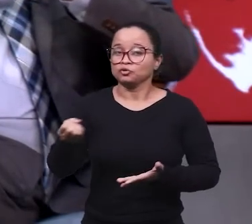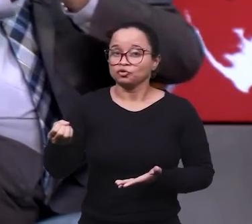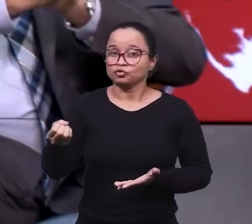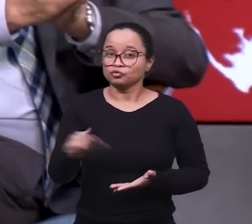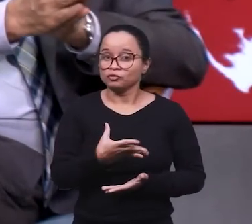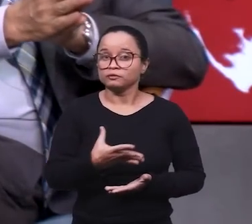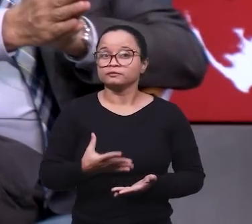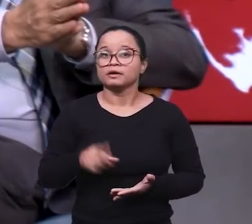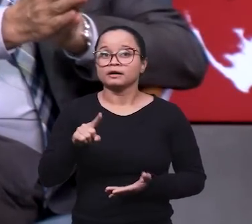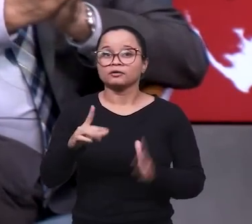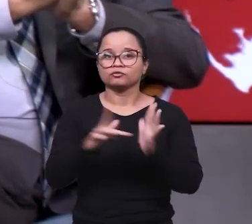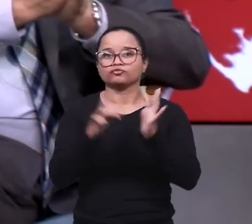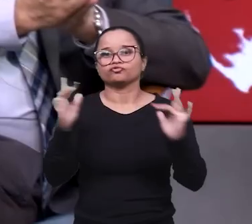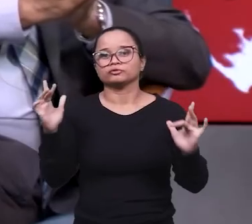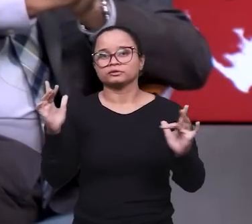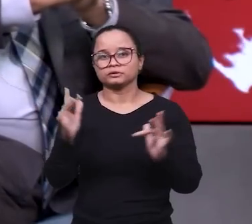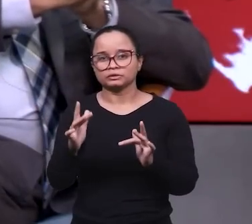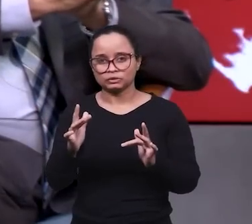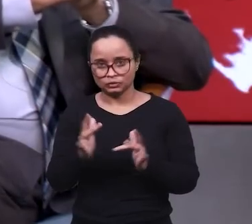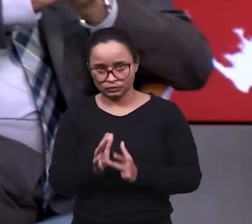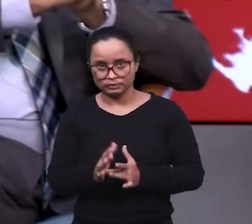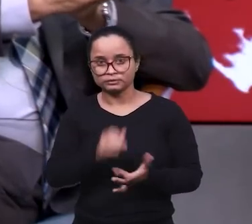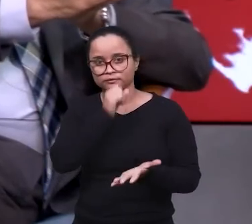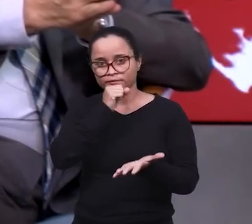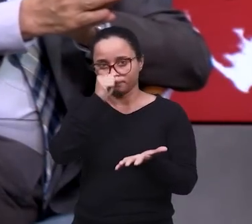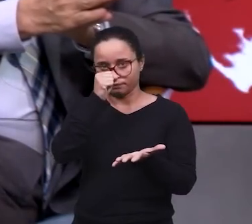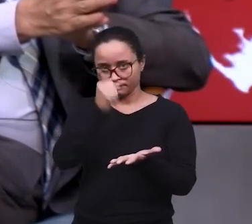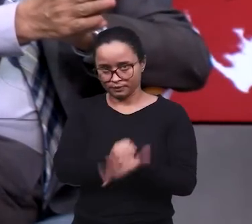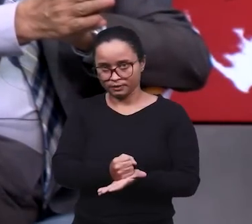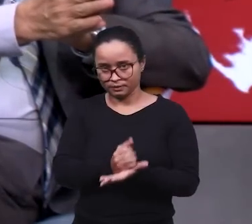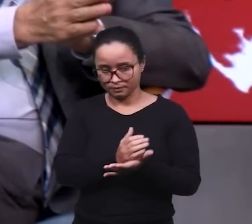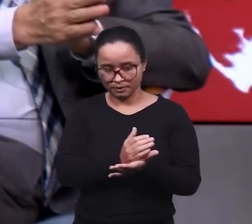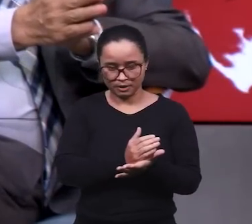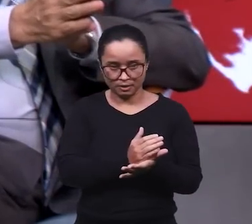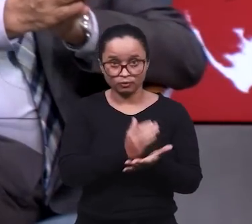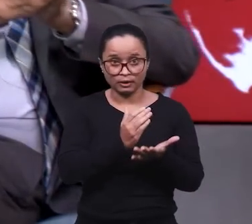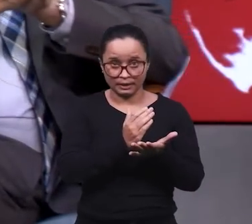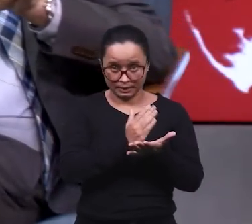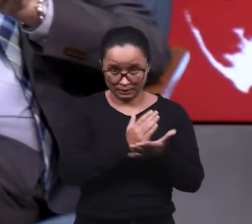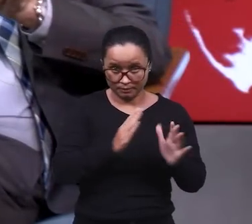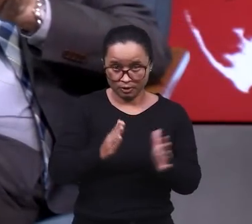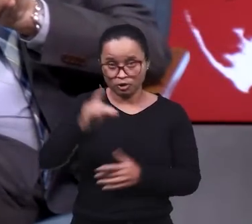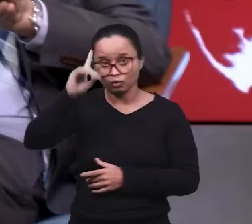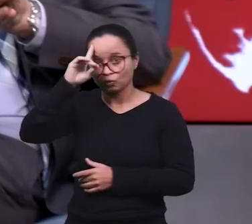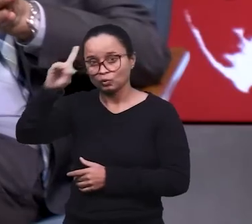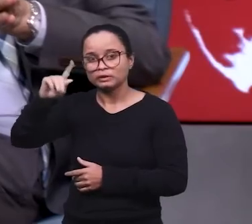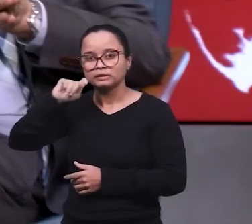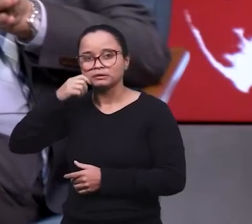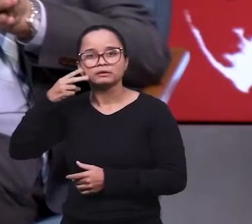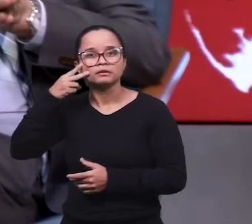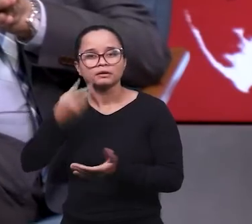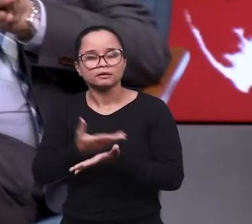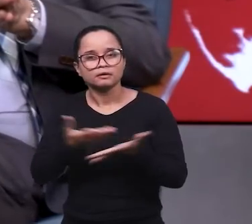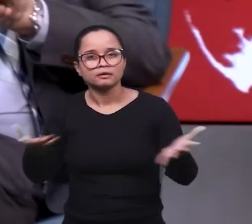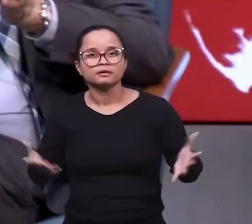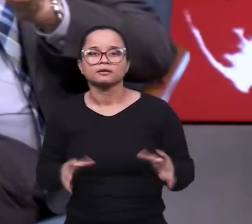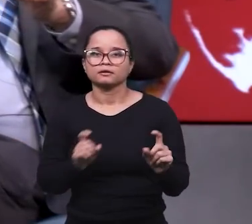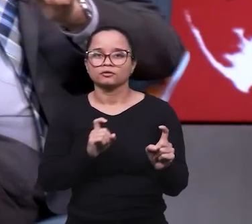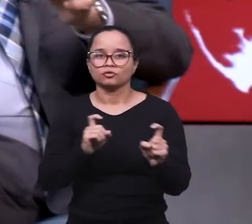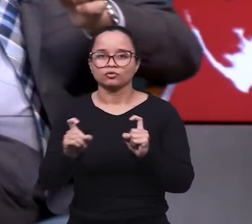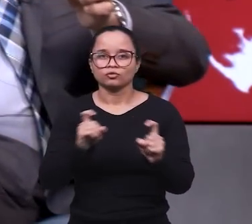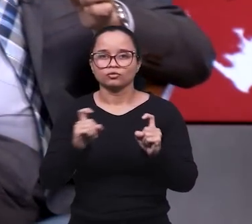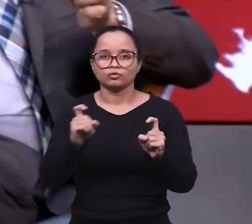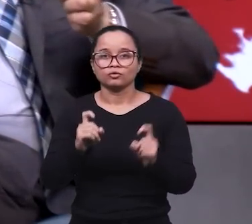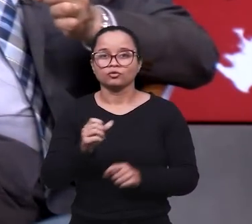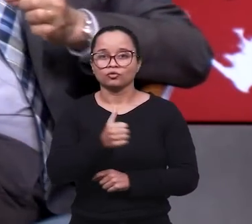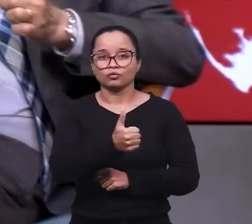quando Jesus rompe com o Velho Testamento e no dia da ceia, quando ele se